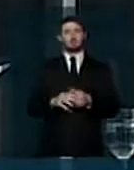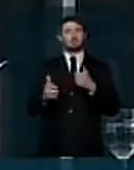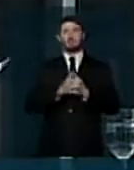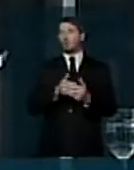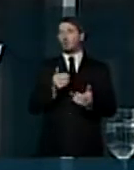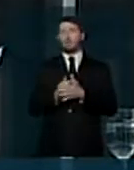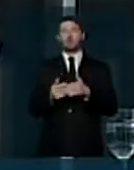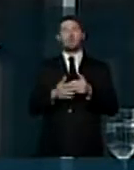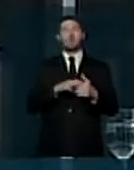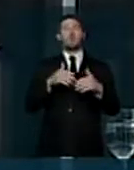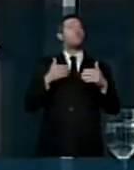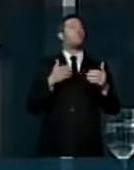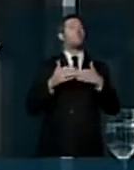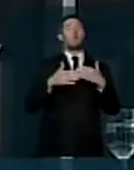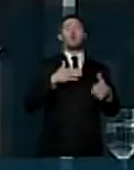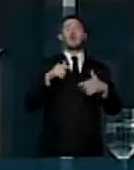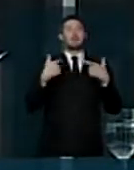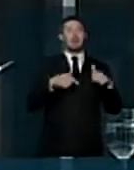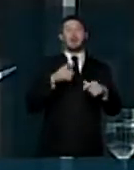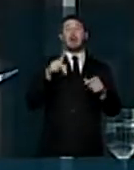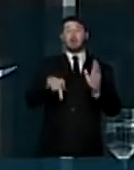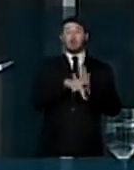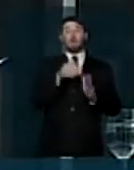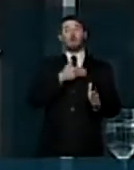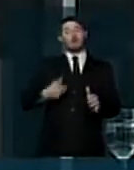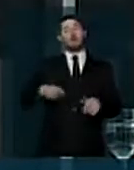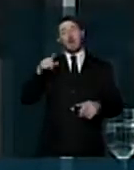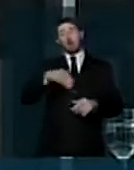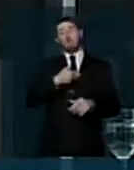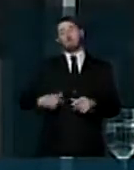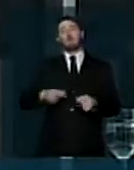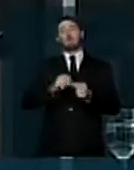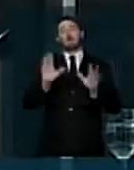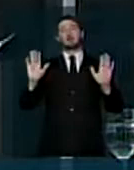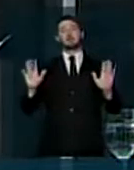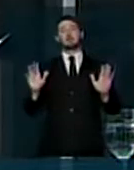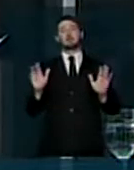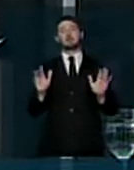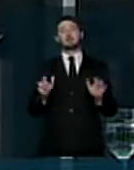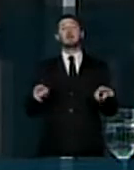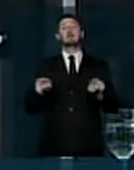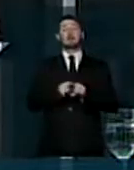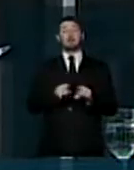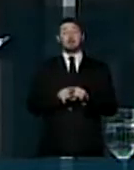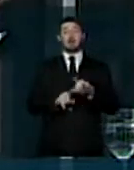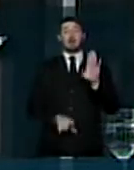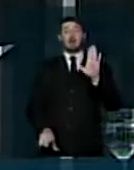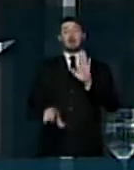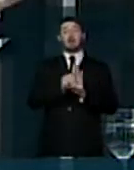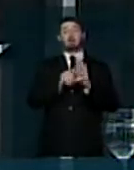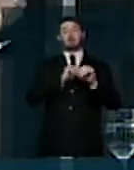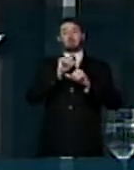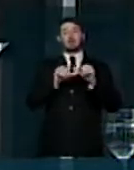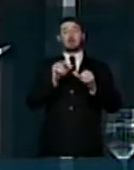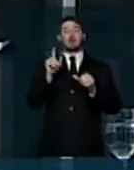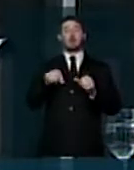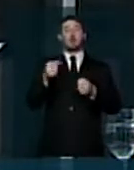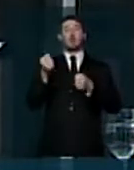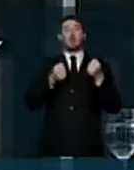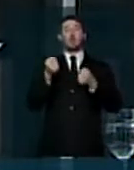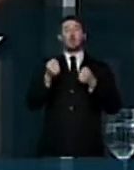no Legislativo e até mesmo no Executivo. Outro ponto importante foi a legalização dos carros roubados